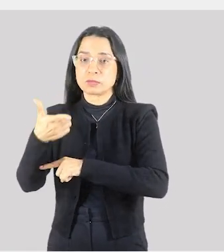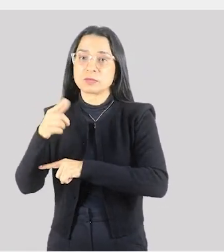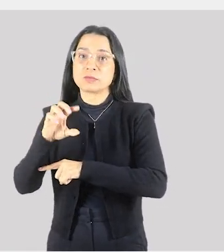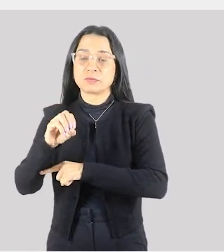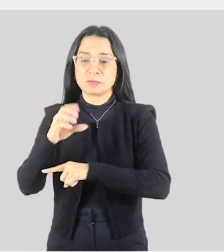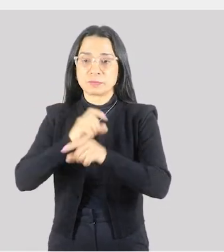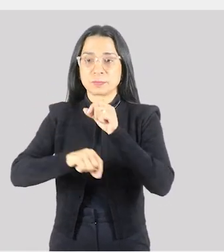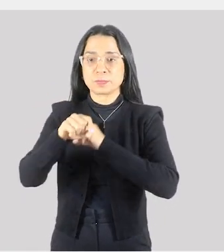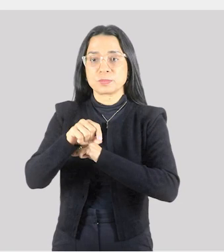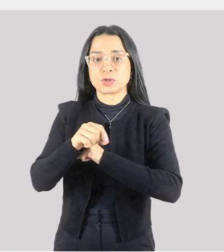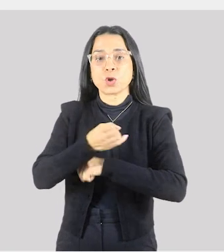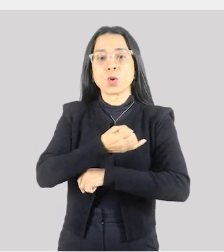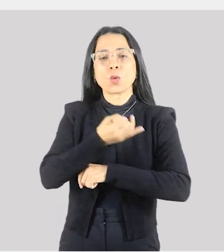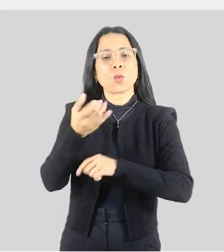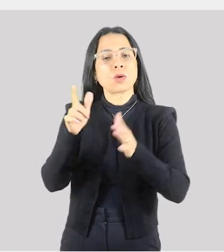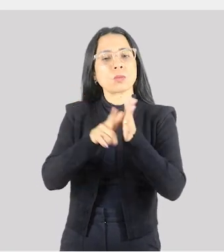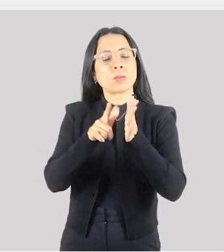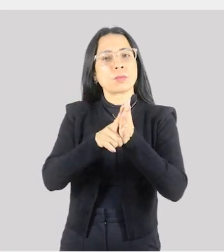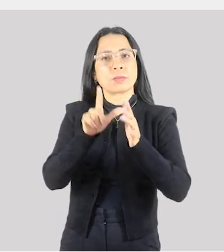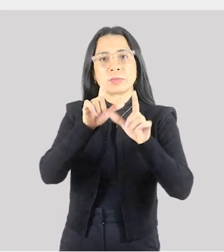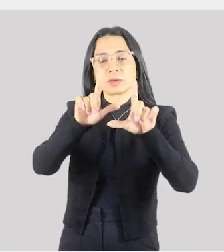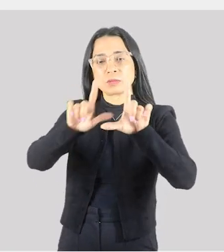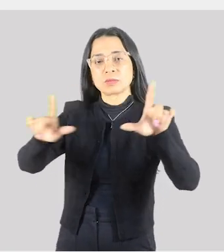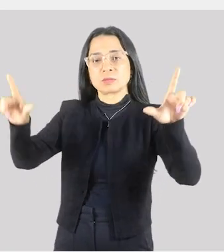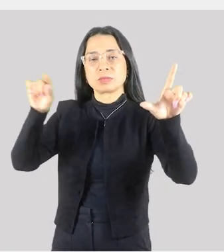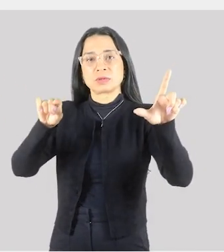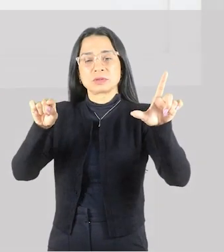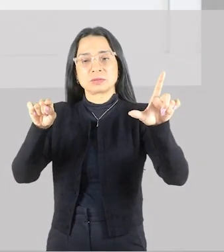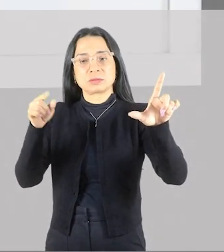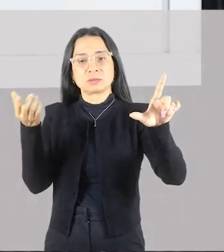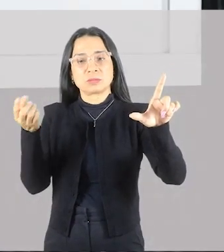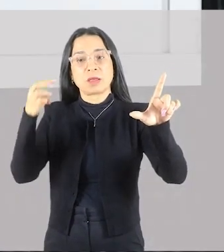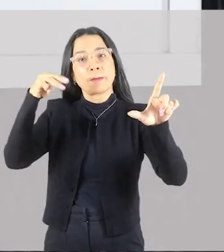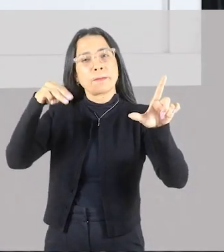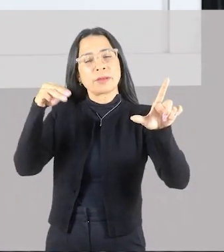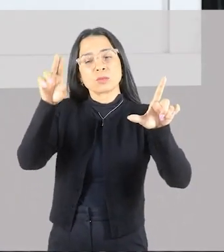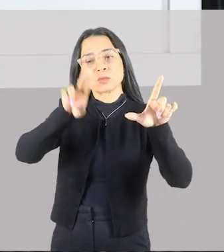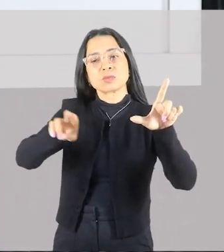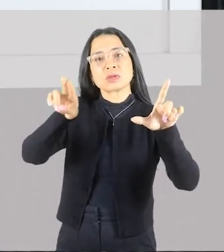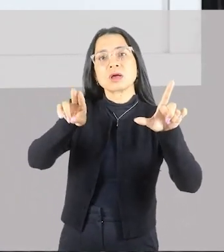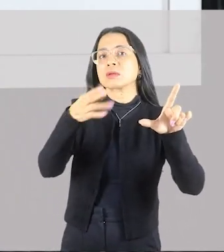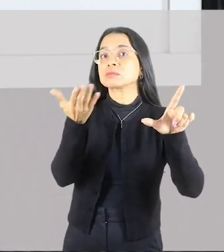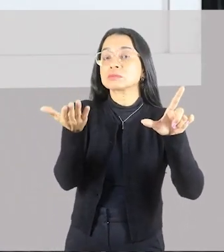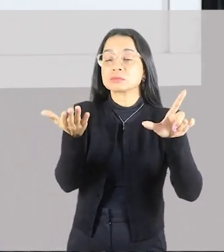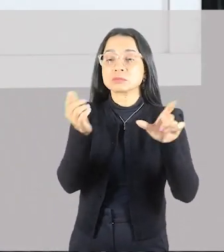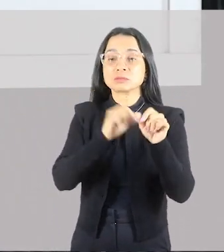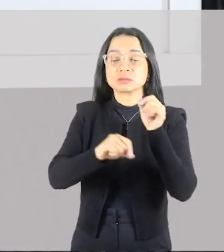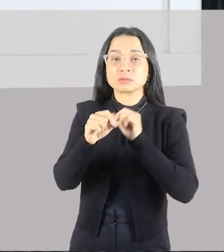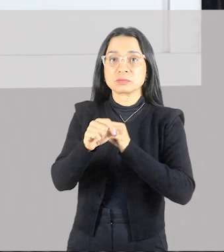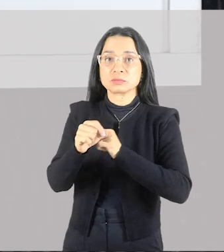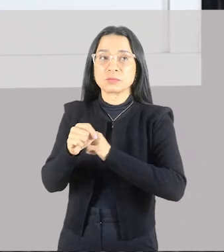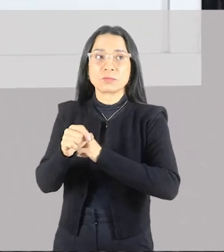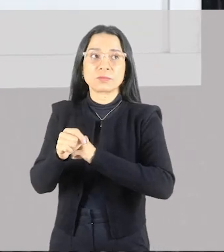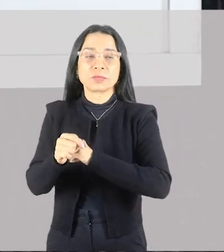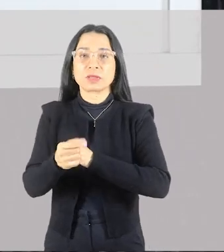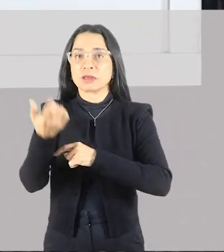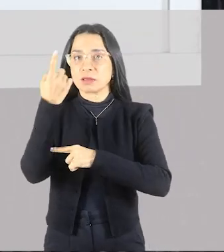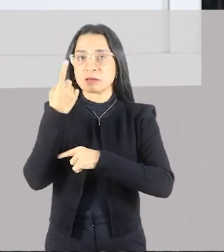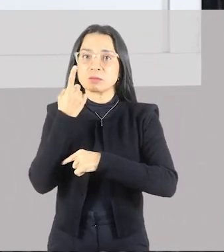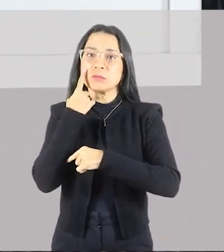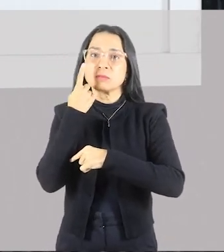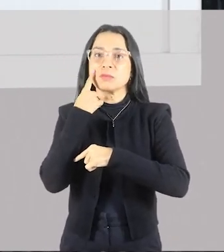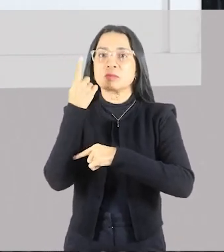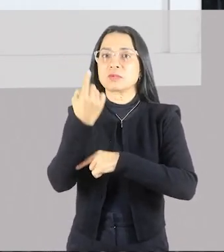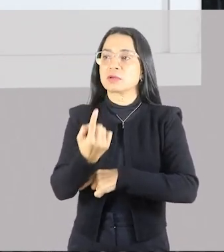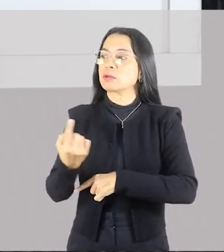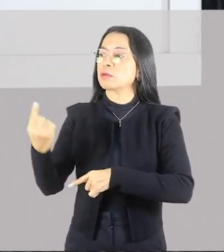decoração é de... Olha, turma, vamos entender o enunciado da questão, né? você tem aqui a janela do quarto de Gabriele,